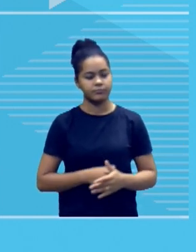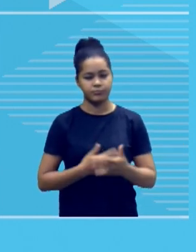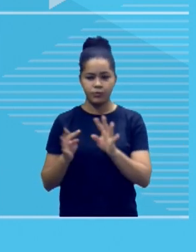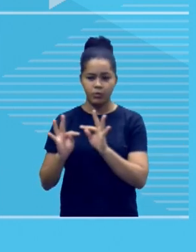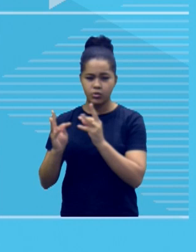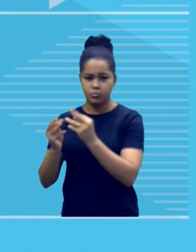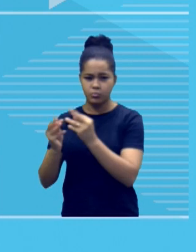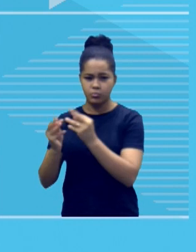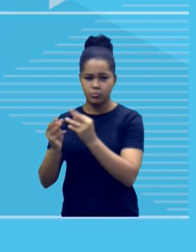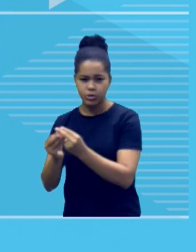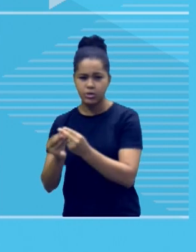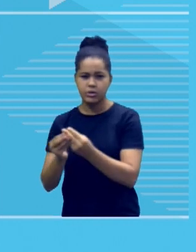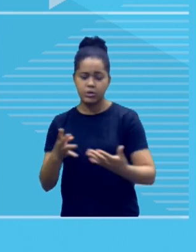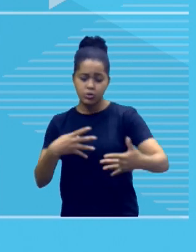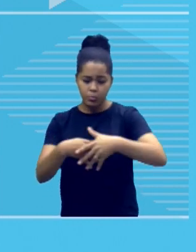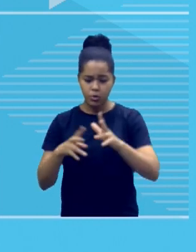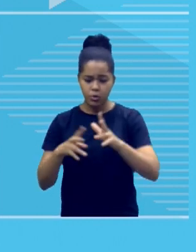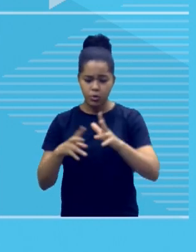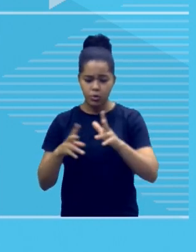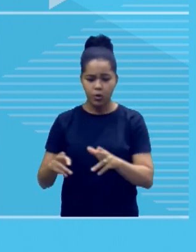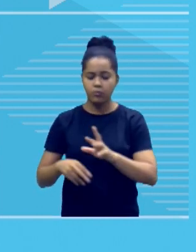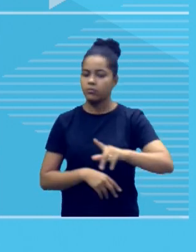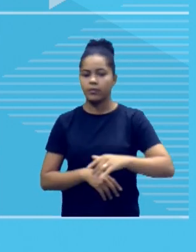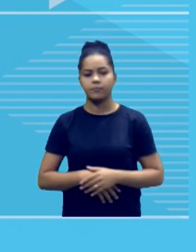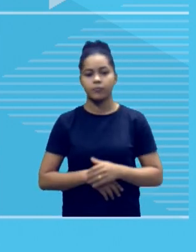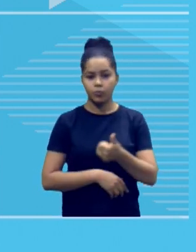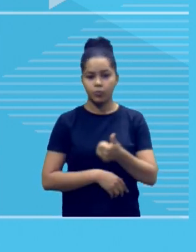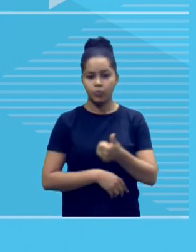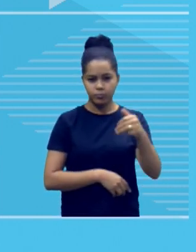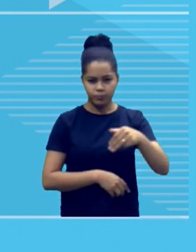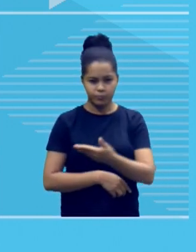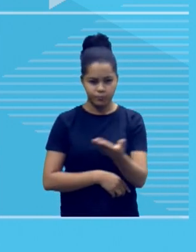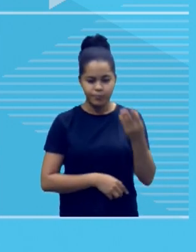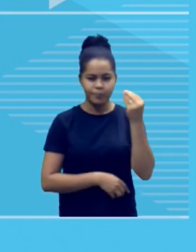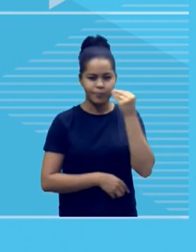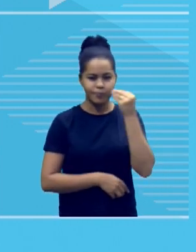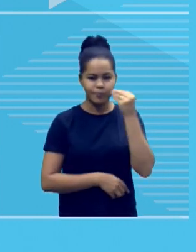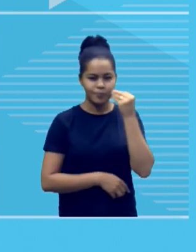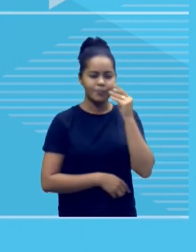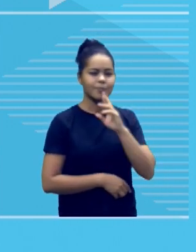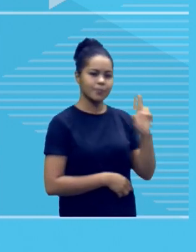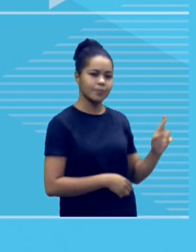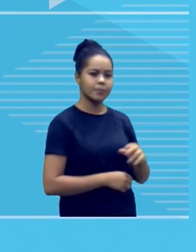pode ser exame dele mesmo vamos ver vamos colocar um minutinho aí na tela por favor